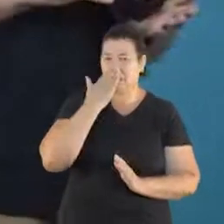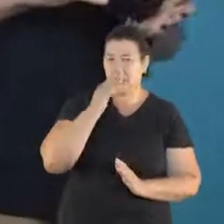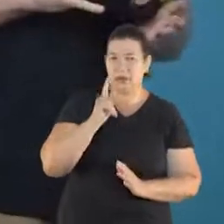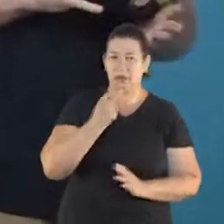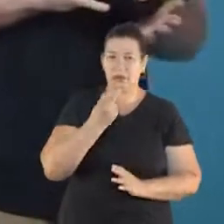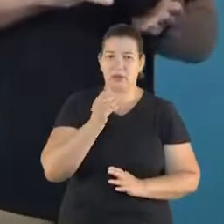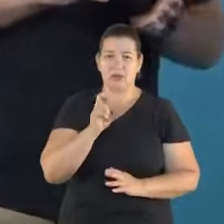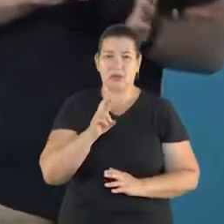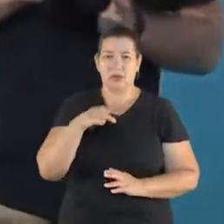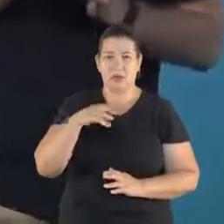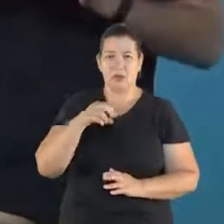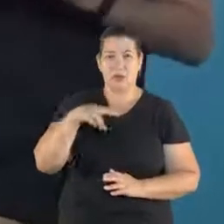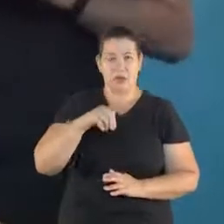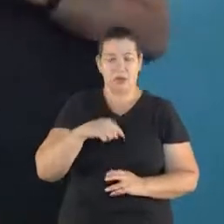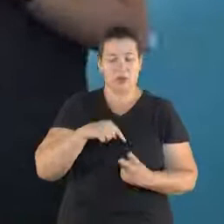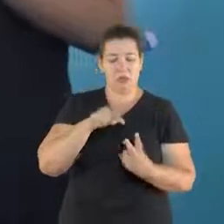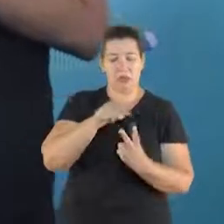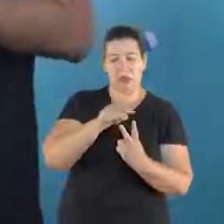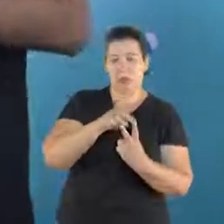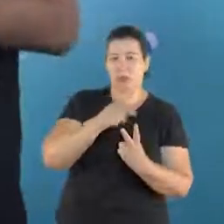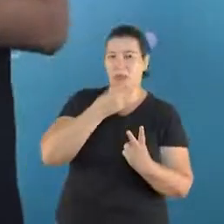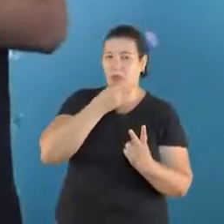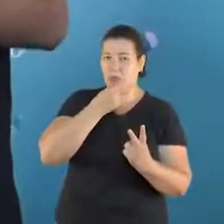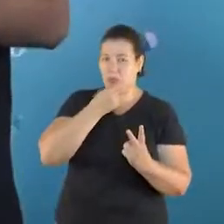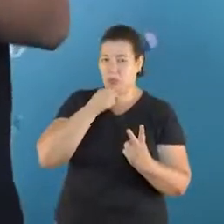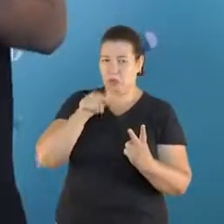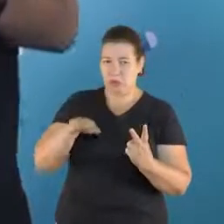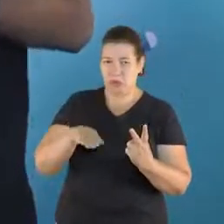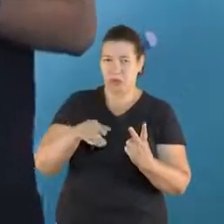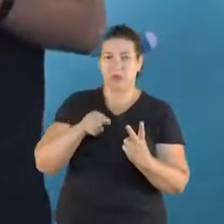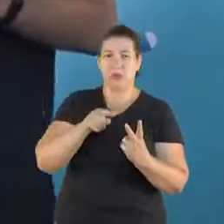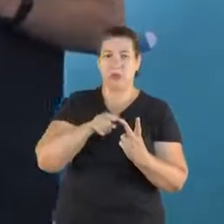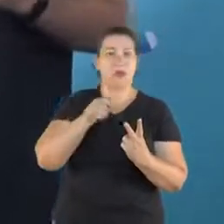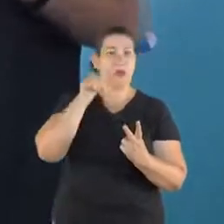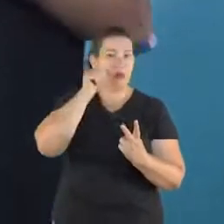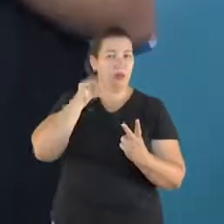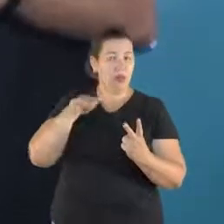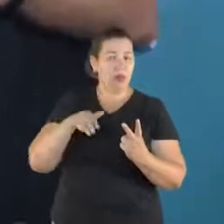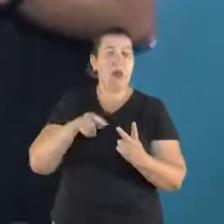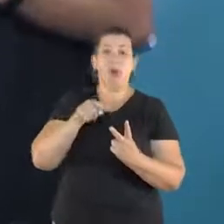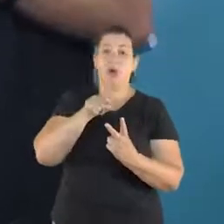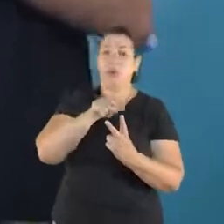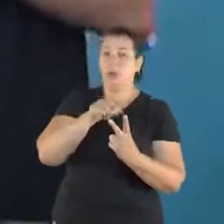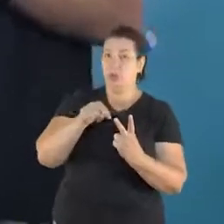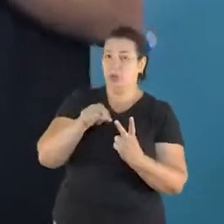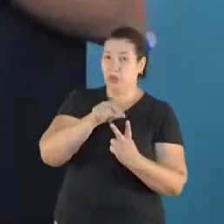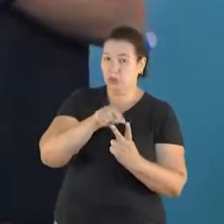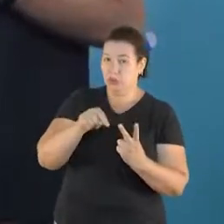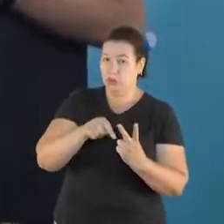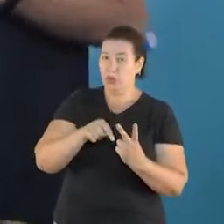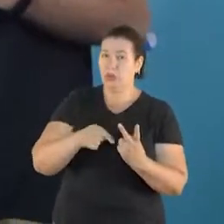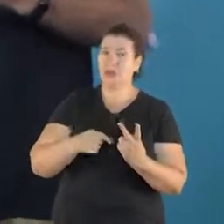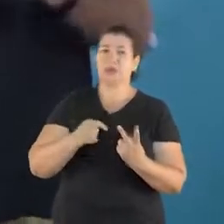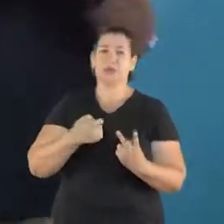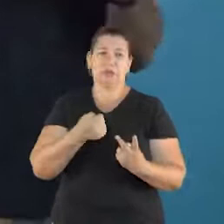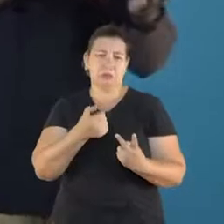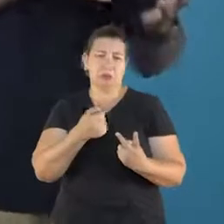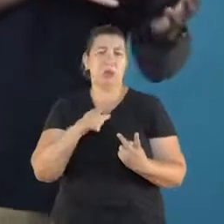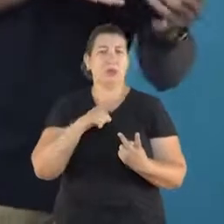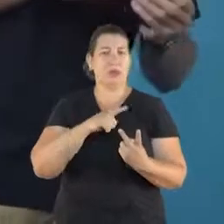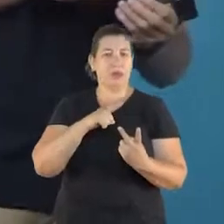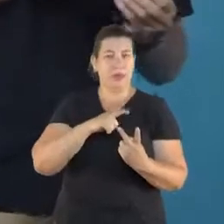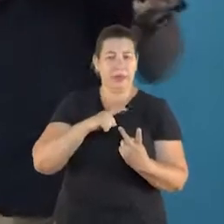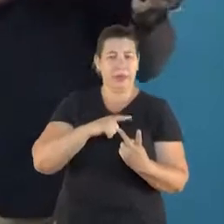feminino e a testosterona o hormônio sexual masculino, tanto o menino produz o estrógeno em pequenas quantidades, quanto a